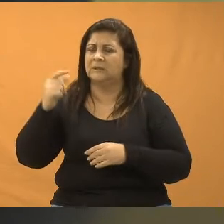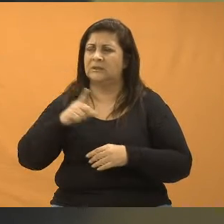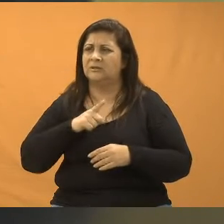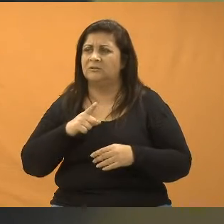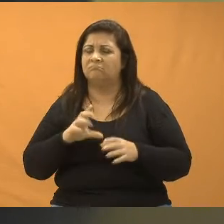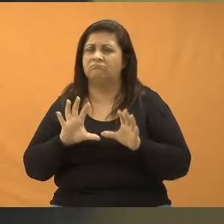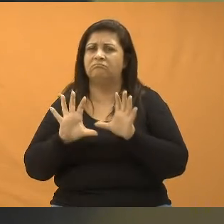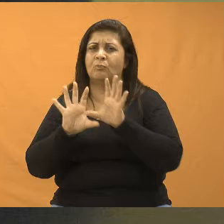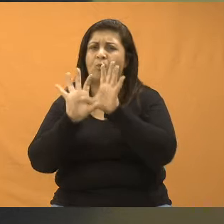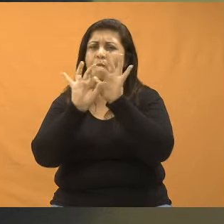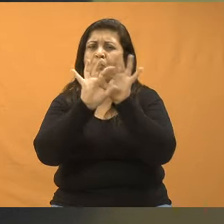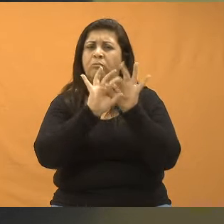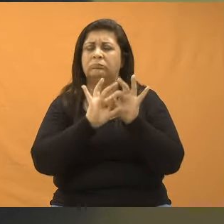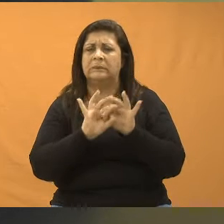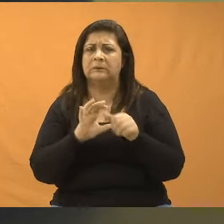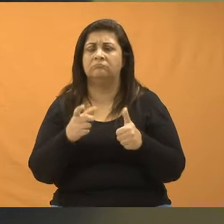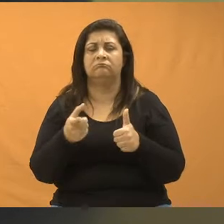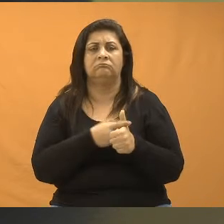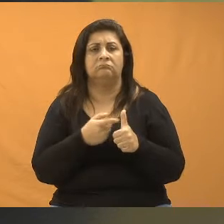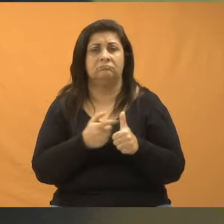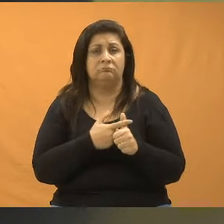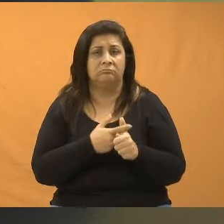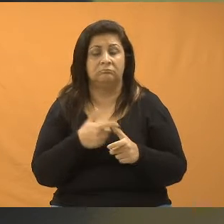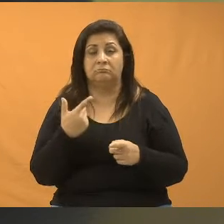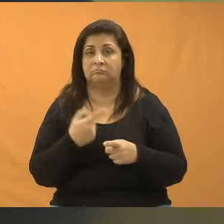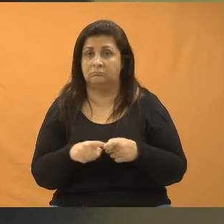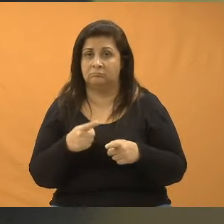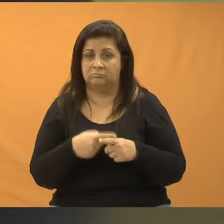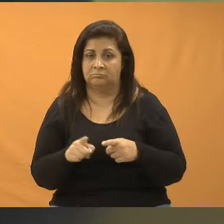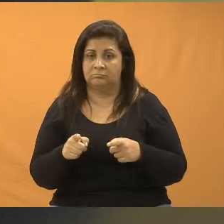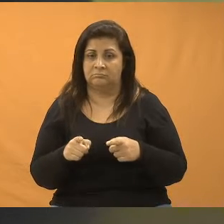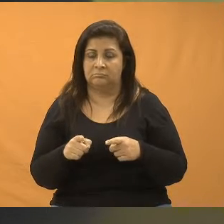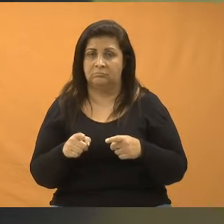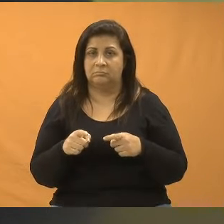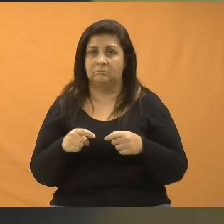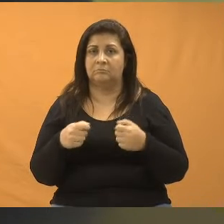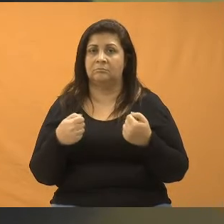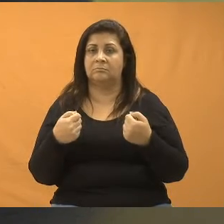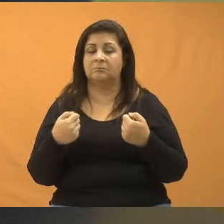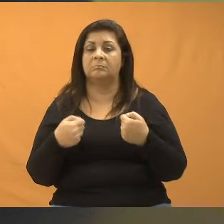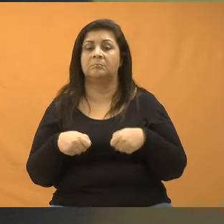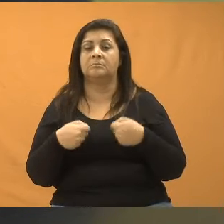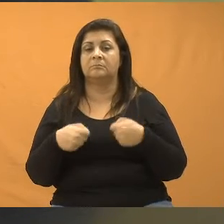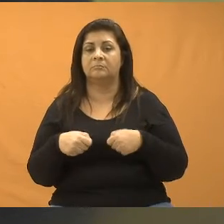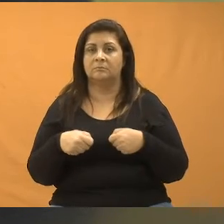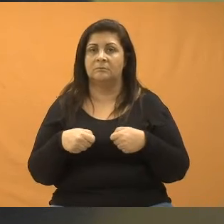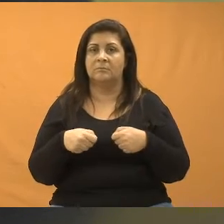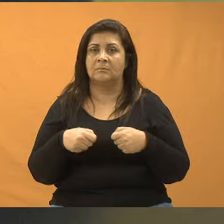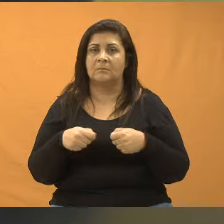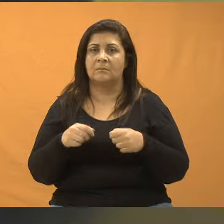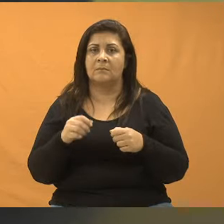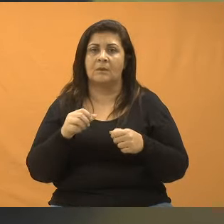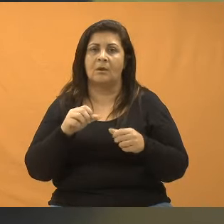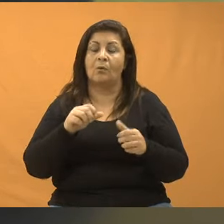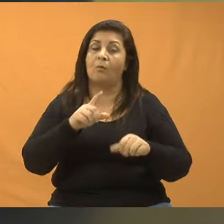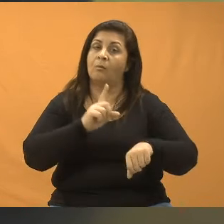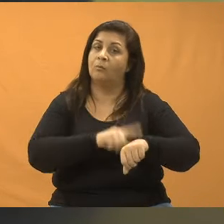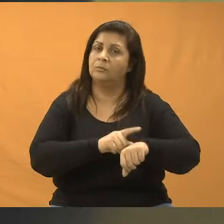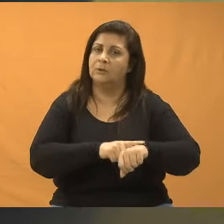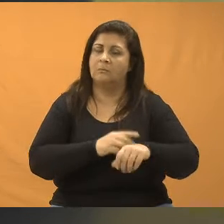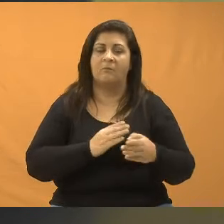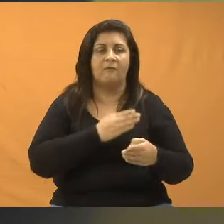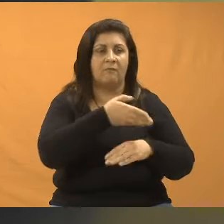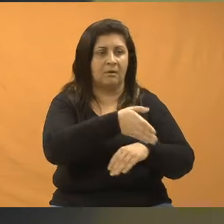contexto de dívidas e problemas, ele tinha que ser transitório. Intervém,